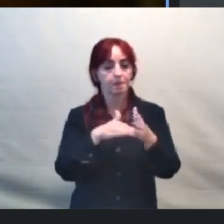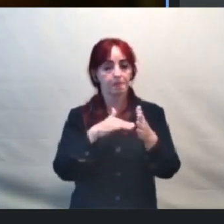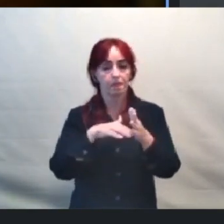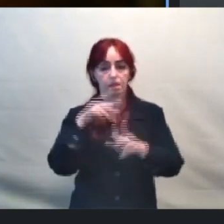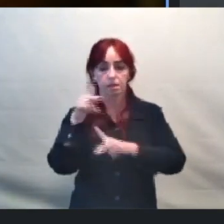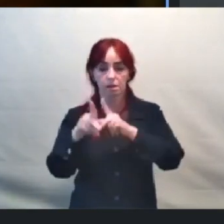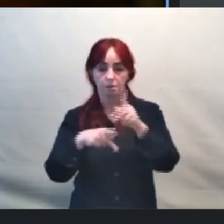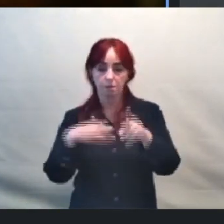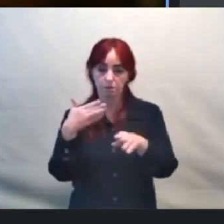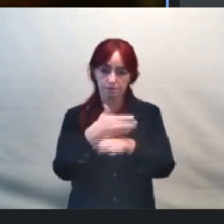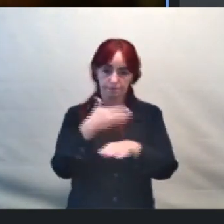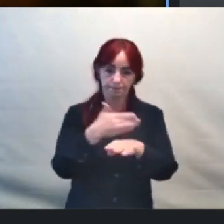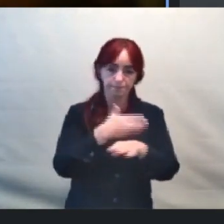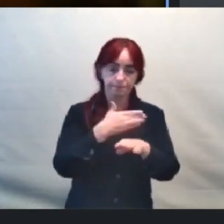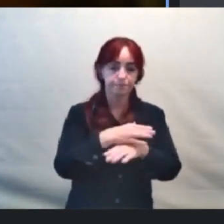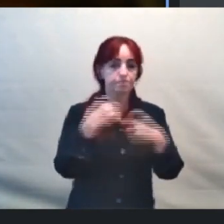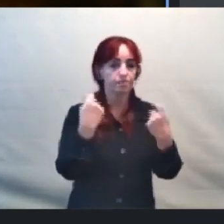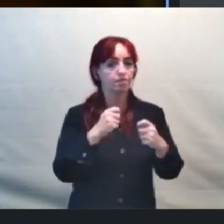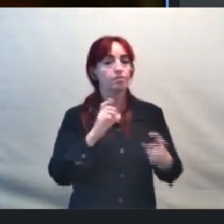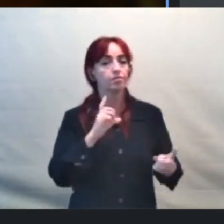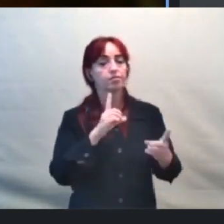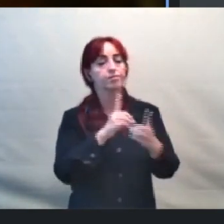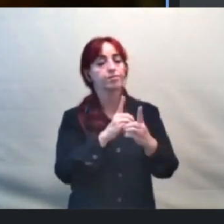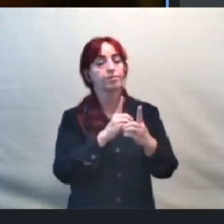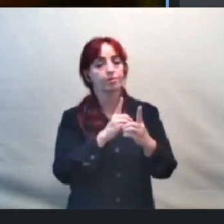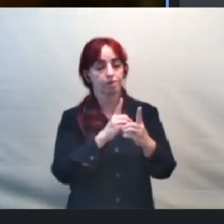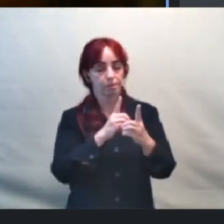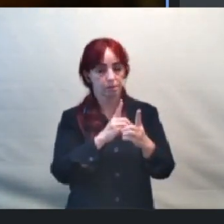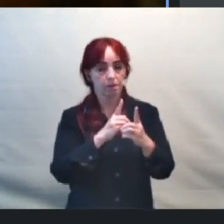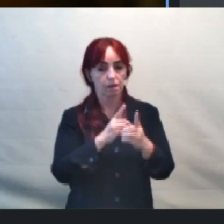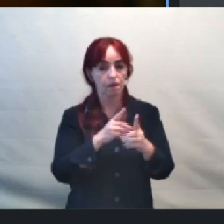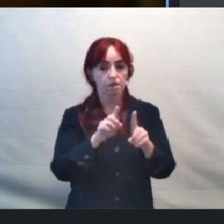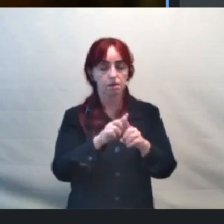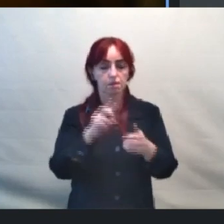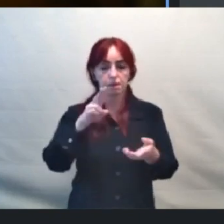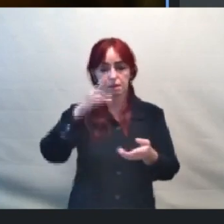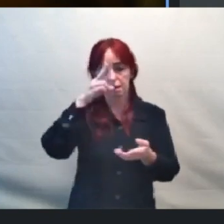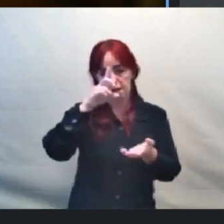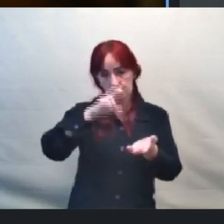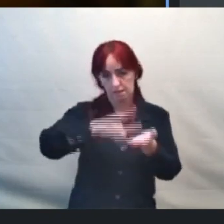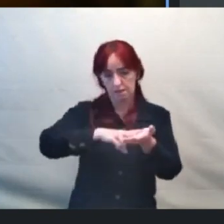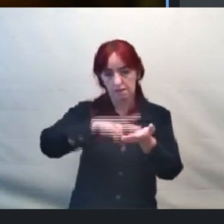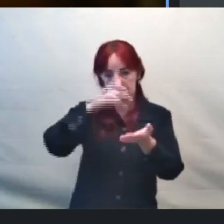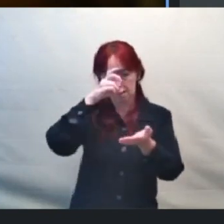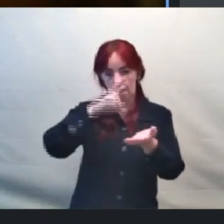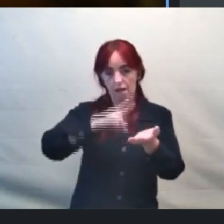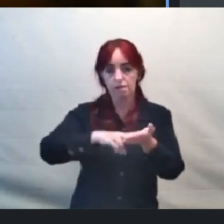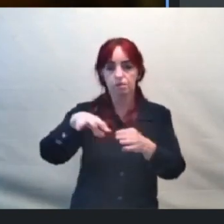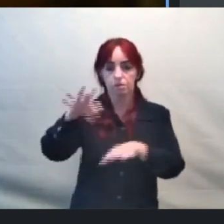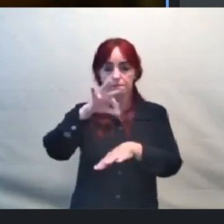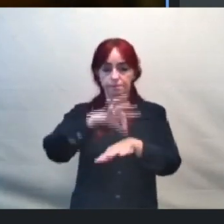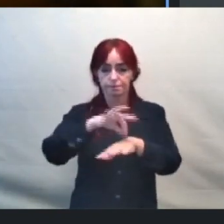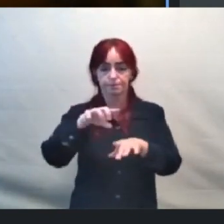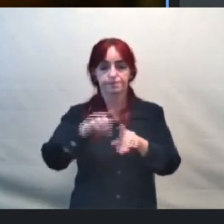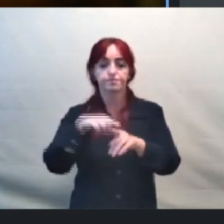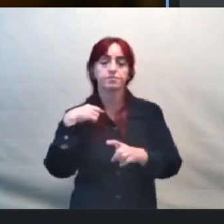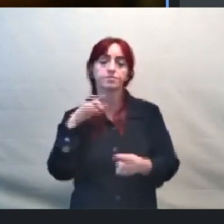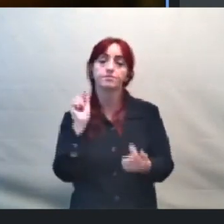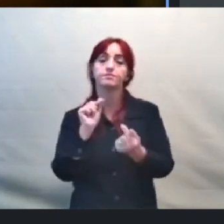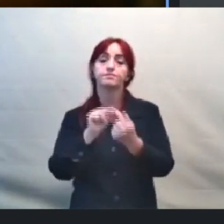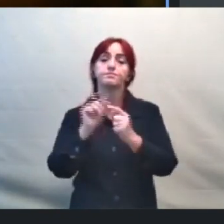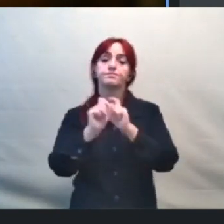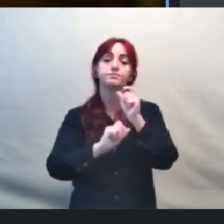que precisam do atendimento e da internação para dengue. Tá? O nosso objetivo é que os nossos